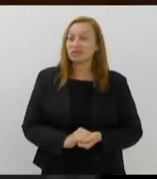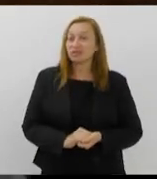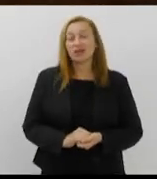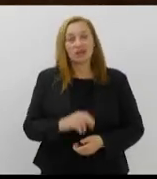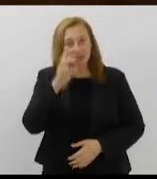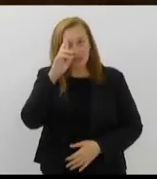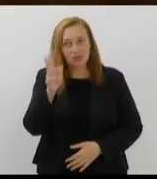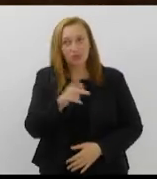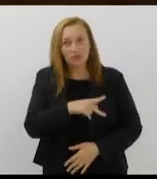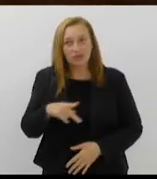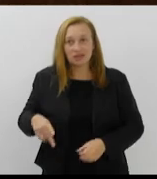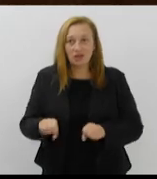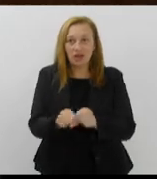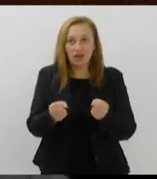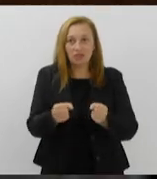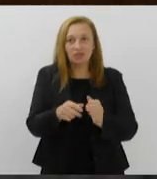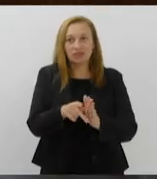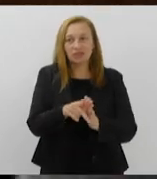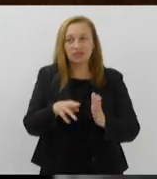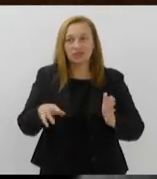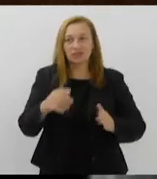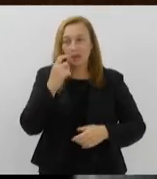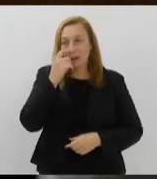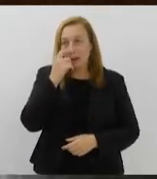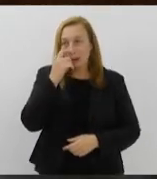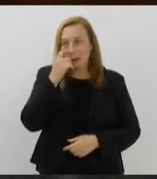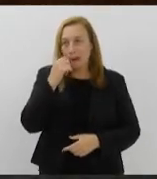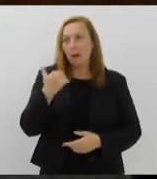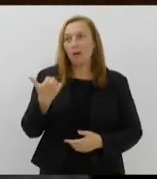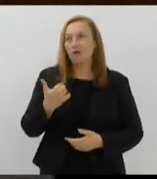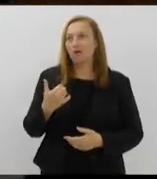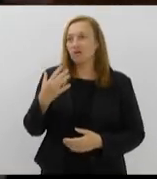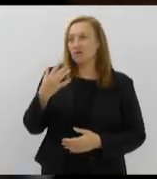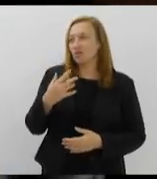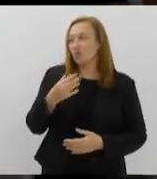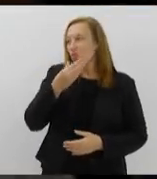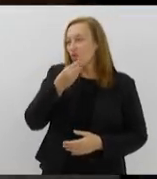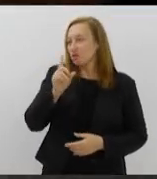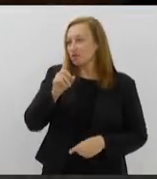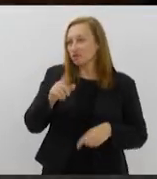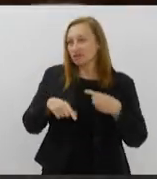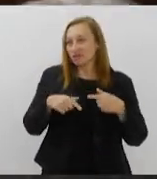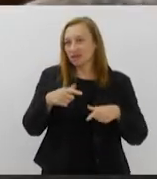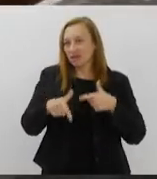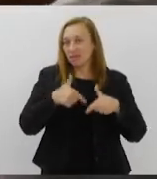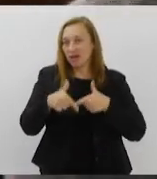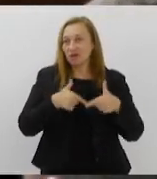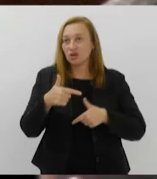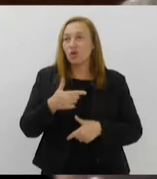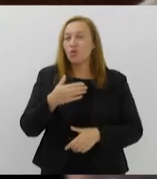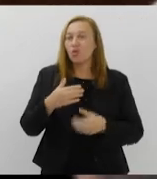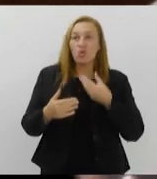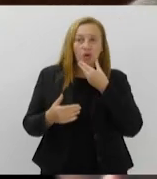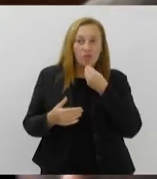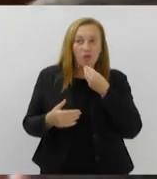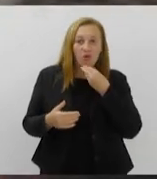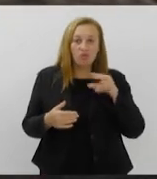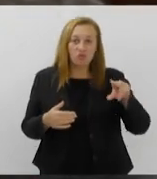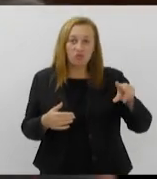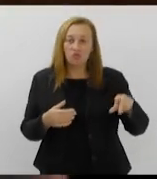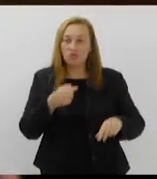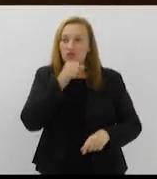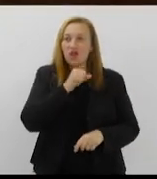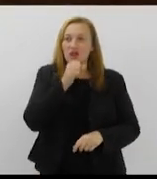Presidente, a quebra calma, de decoro Jorge, aqui, presidente. Calma. A quebra de decoro do rapaz que não por trabalha. Por favor, Serafim. E aí, o irmão mais velho,